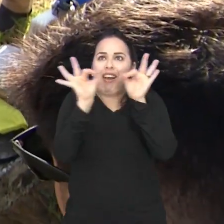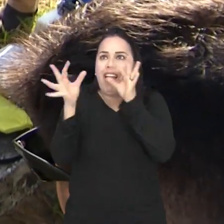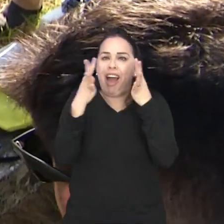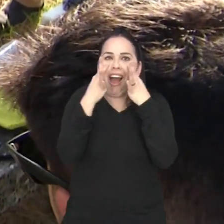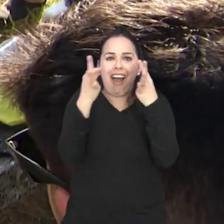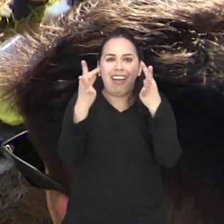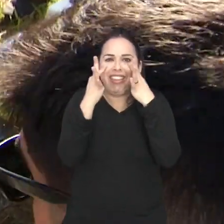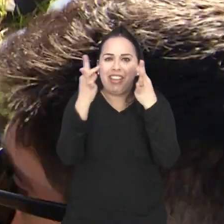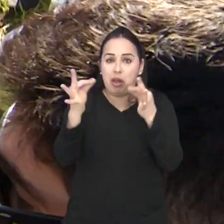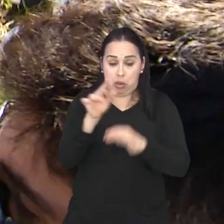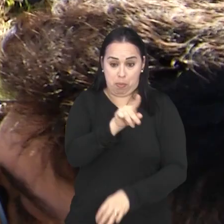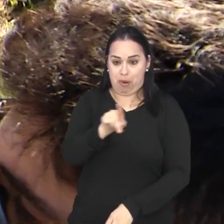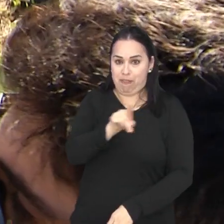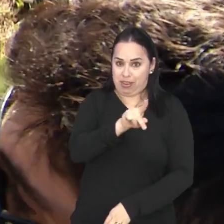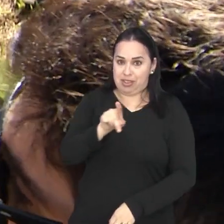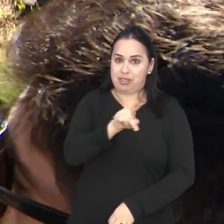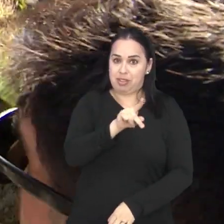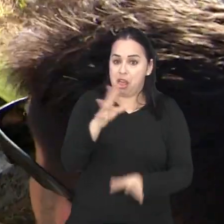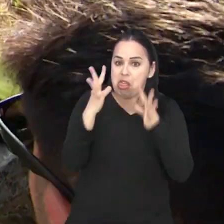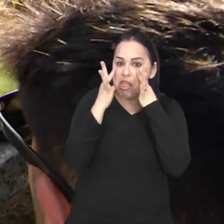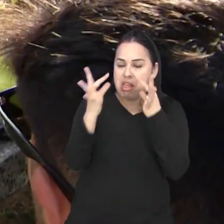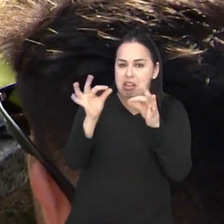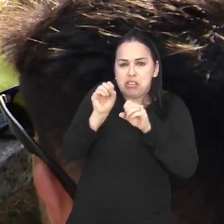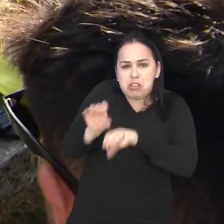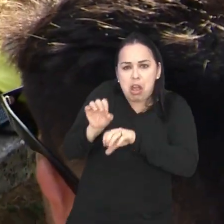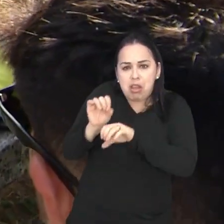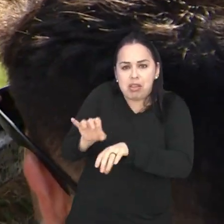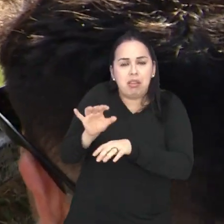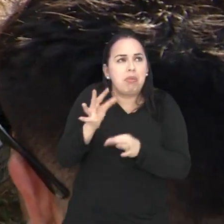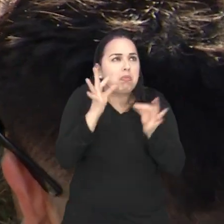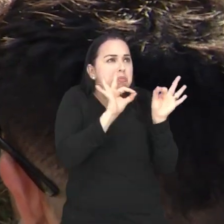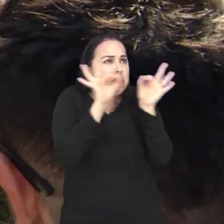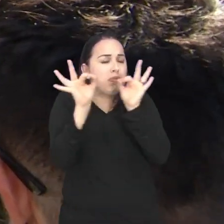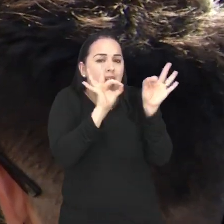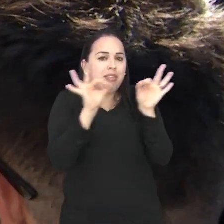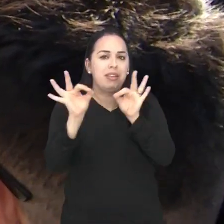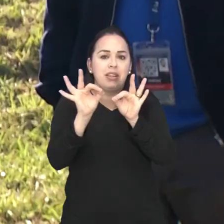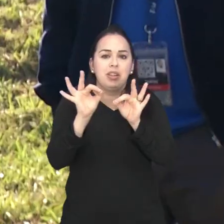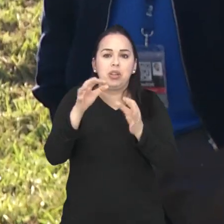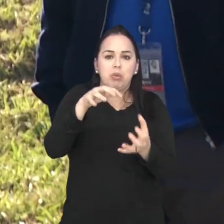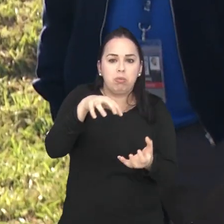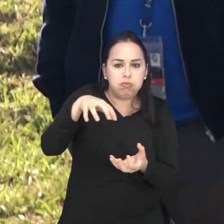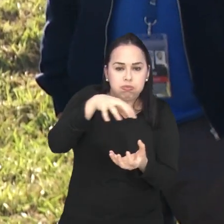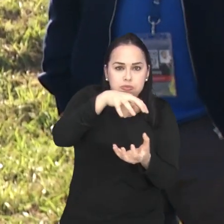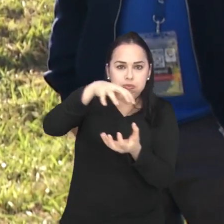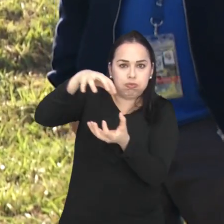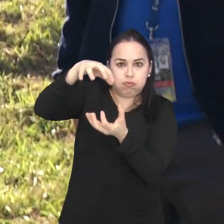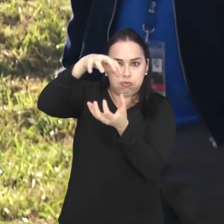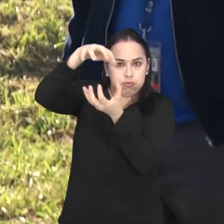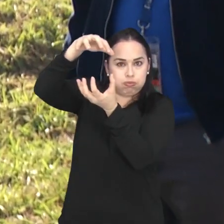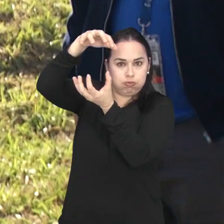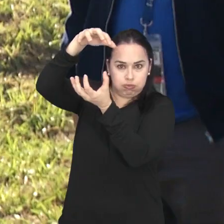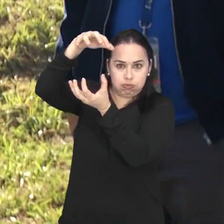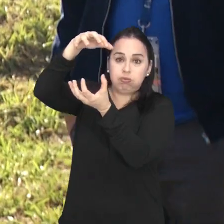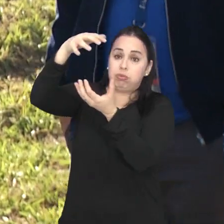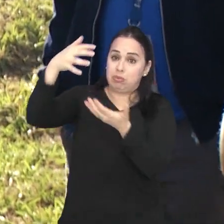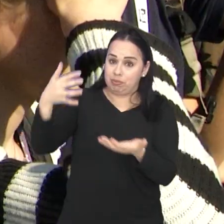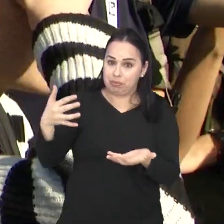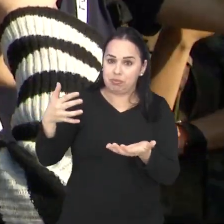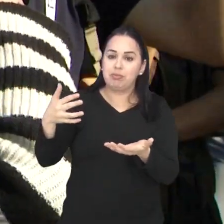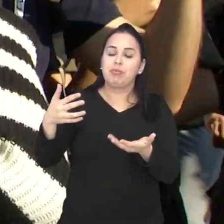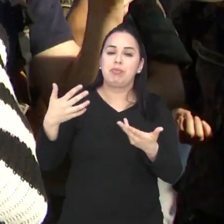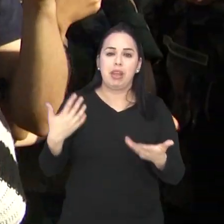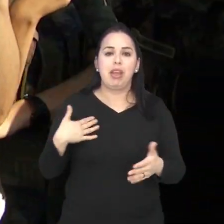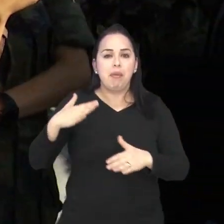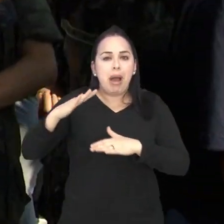cada detalhe da explicação do professor Tertuliano sobre os preparativos para o lançamento do balão estratosférico.